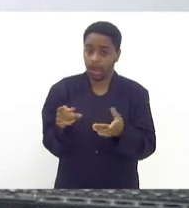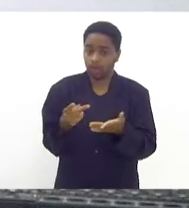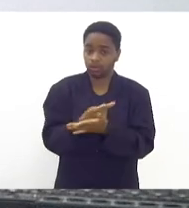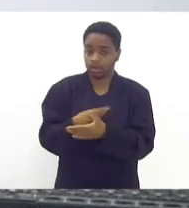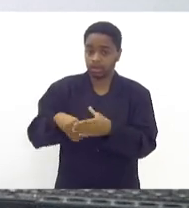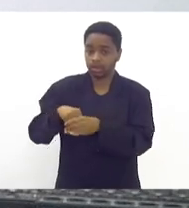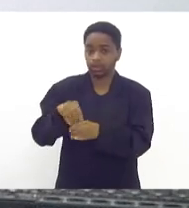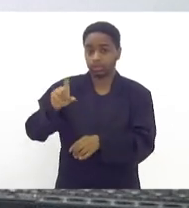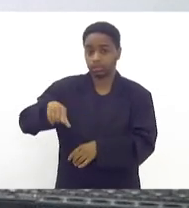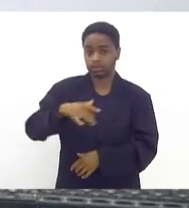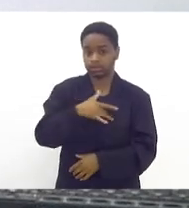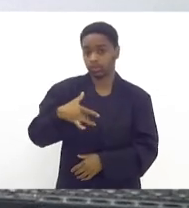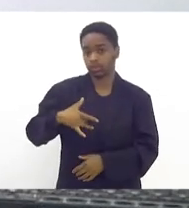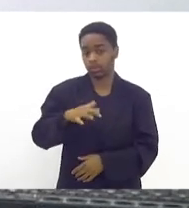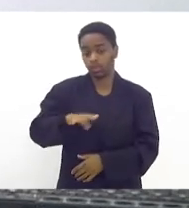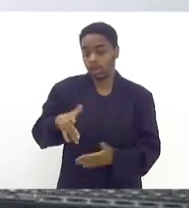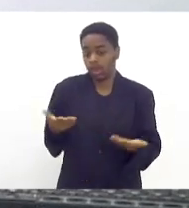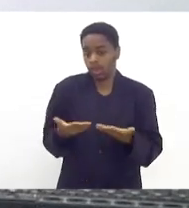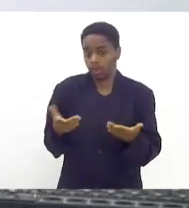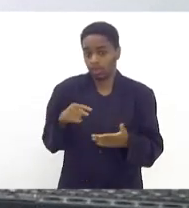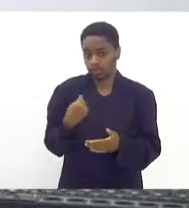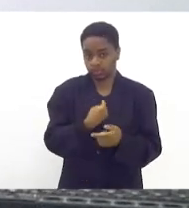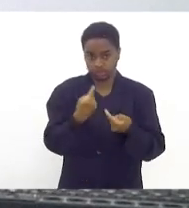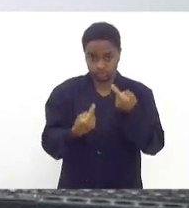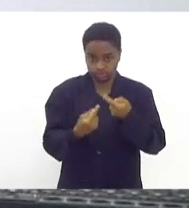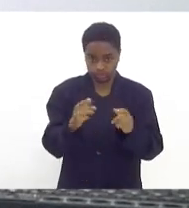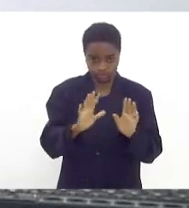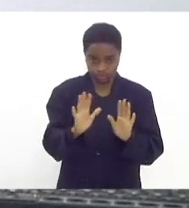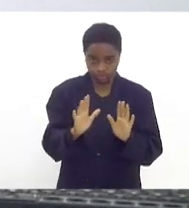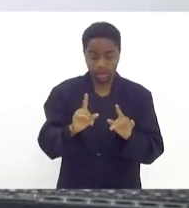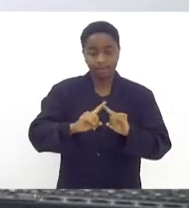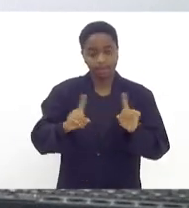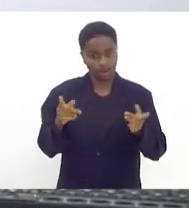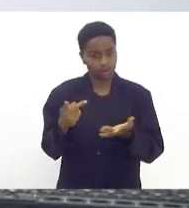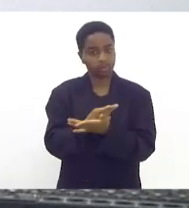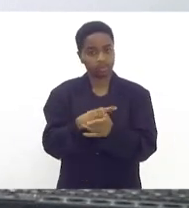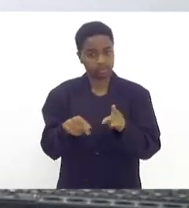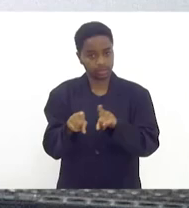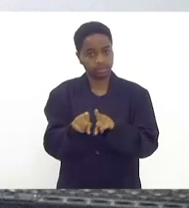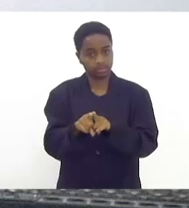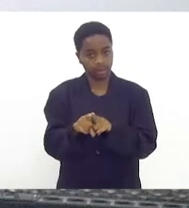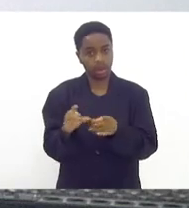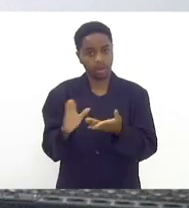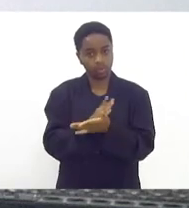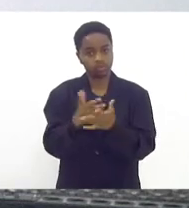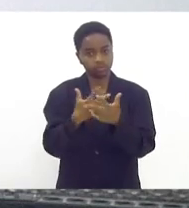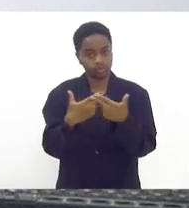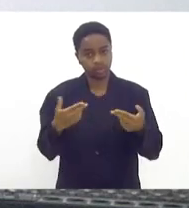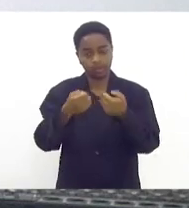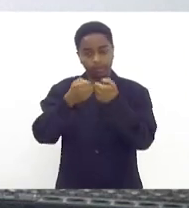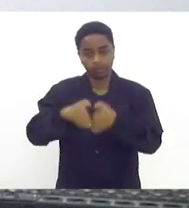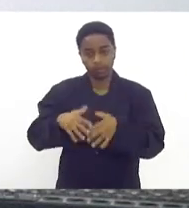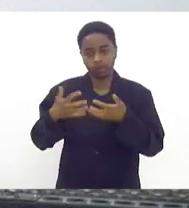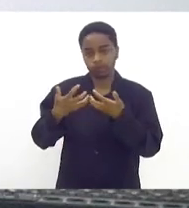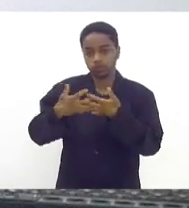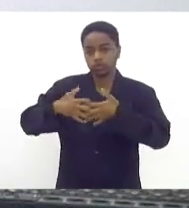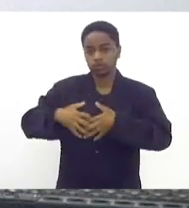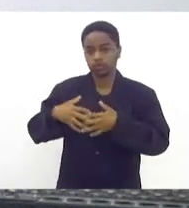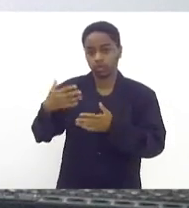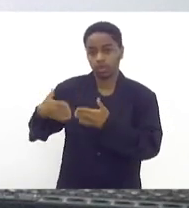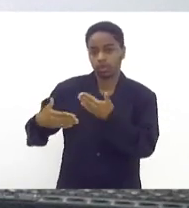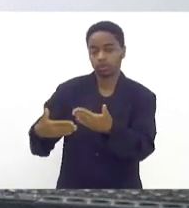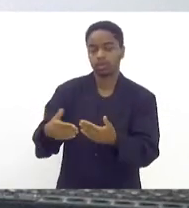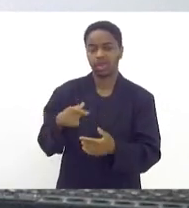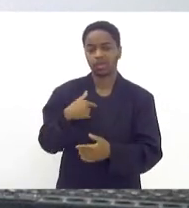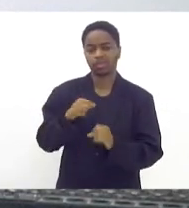de saúde não é esse caso que a gente tá discutindo aqui hoje mas também acontecem situações que prejudicam o funcionamento a longo prazo não tô aqui